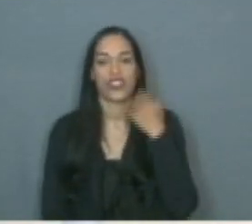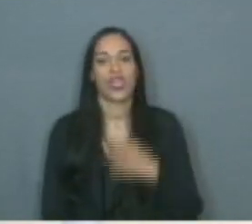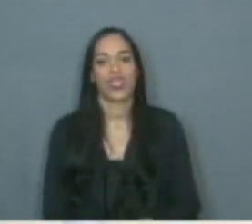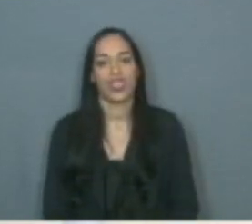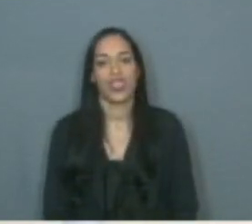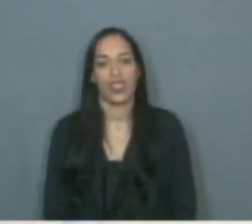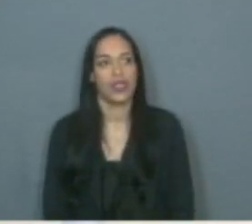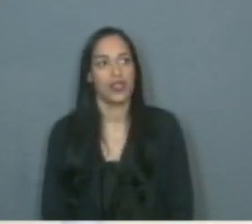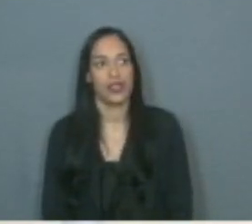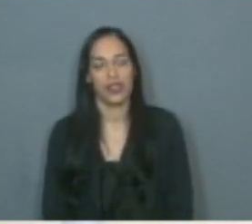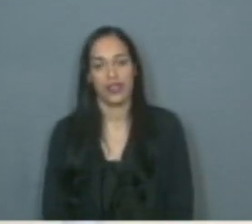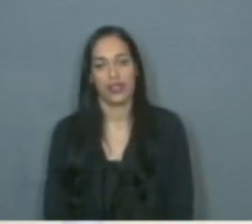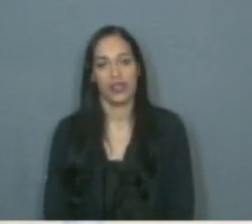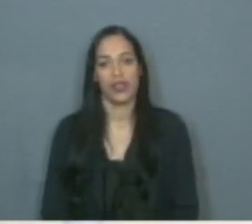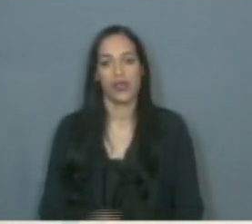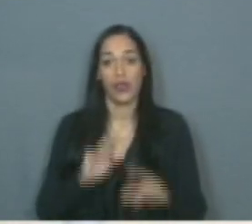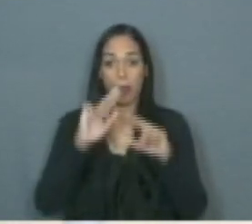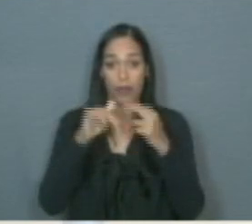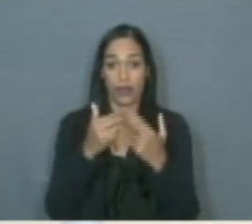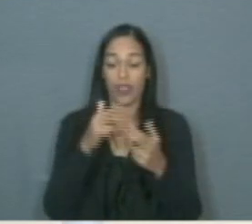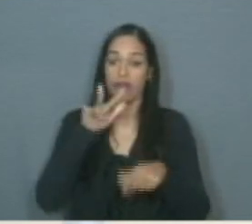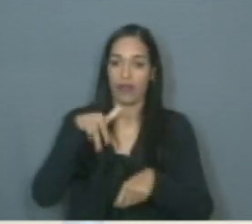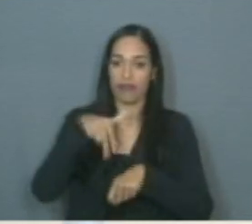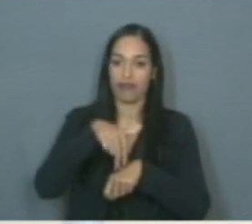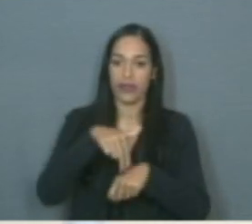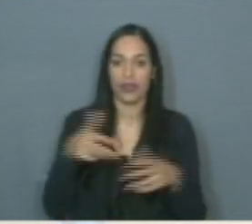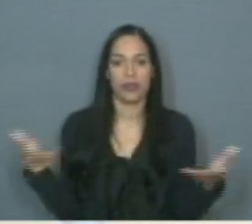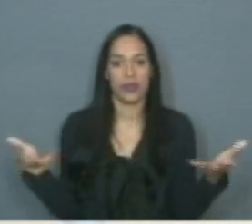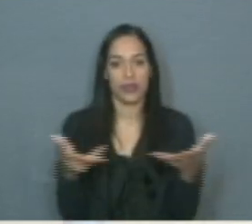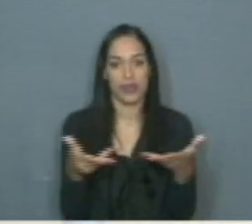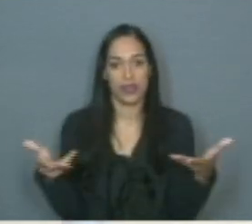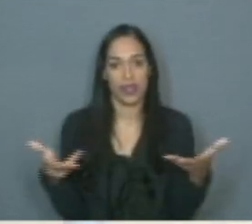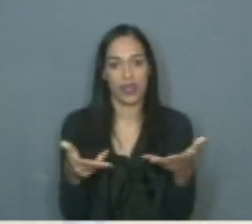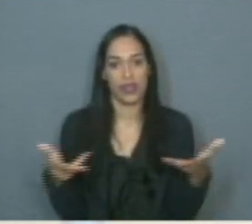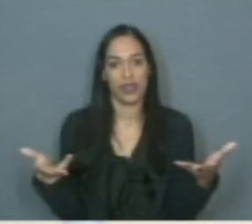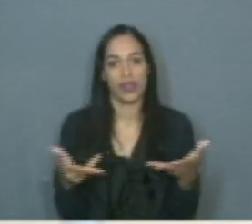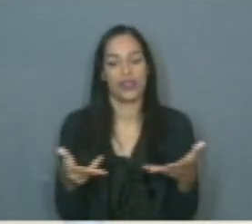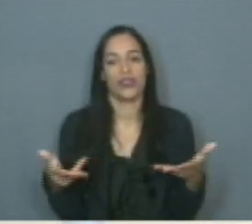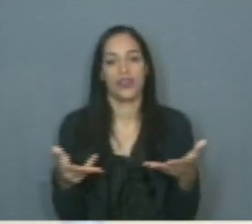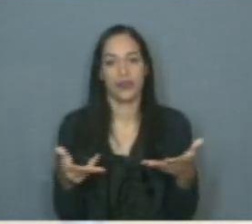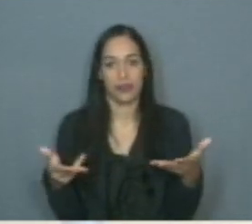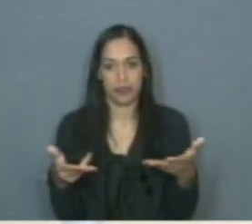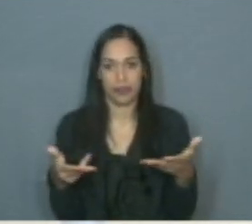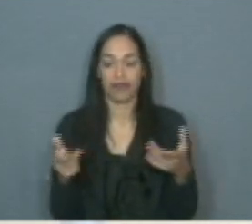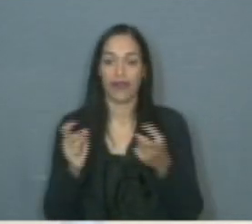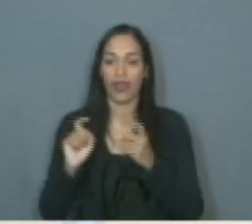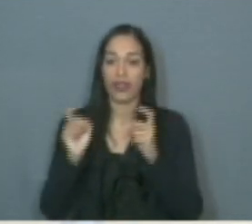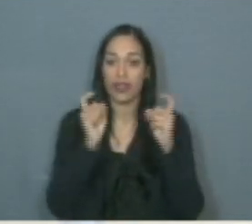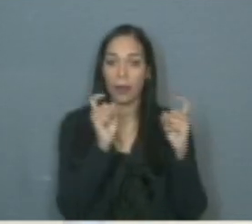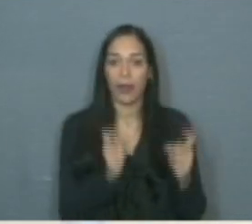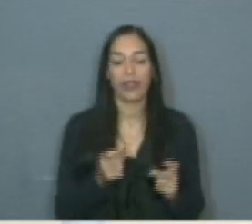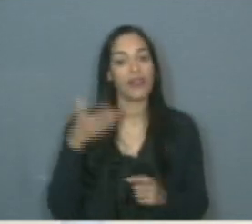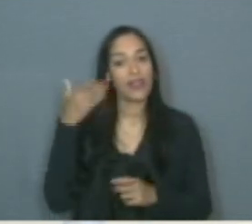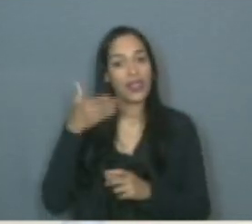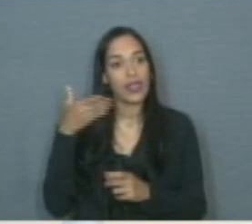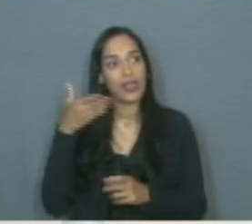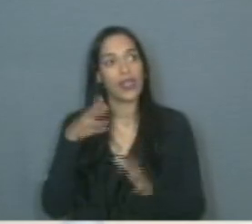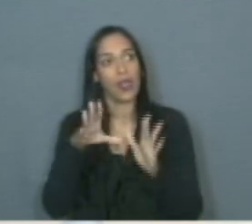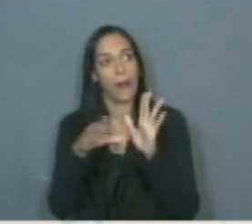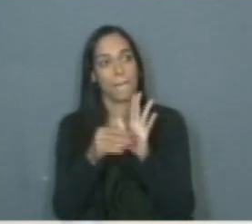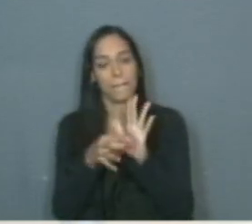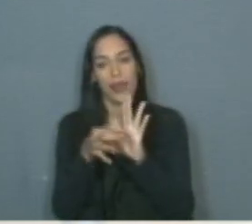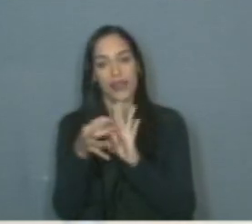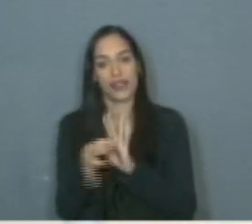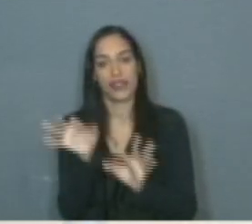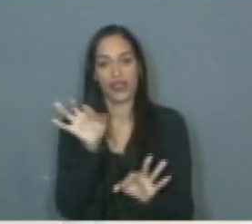O motivo que me trouxe a essa tribuna foi para debater um parecer jurídico